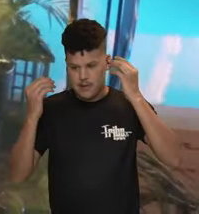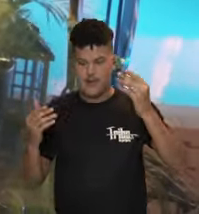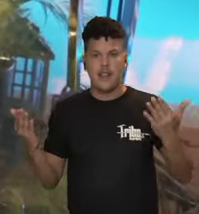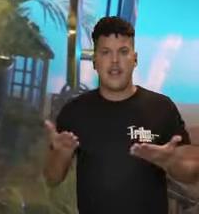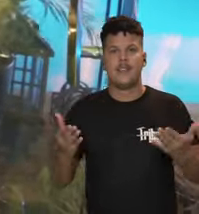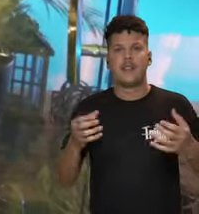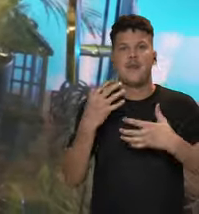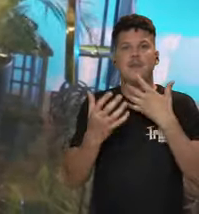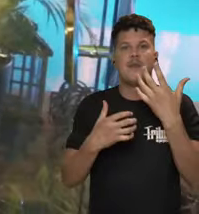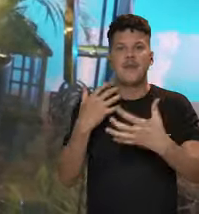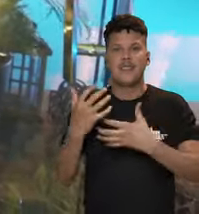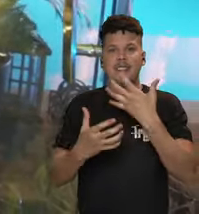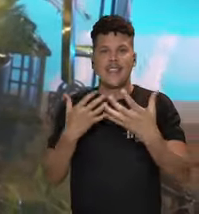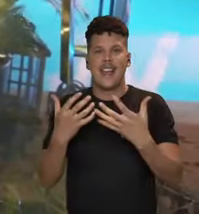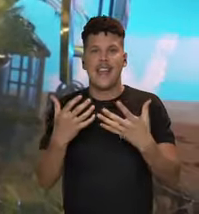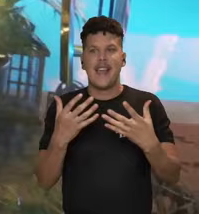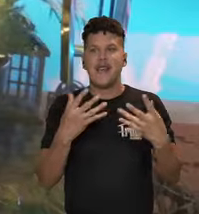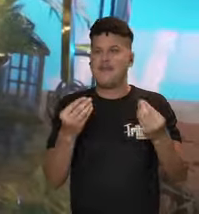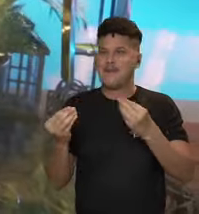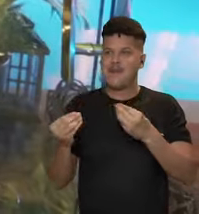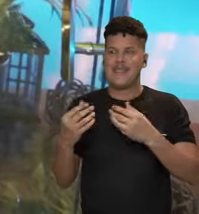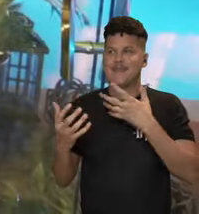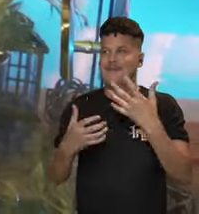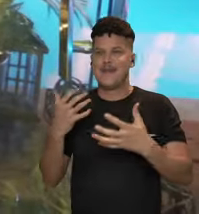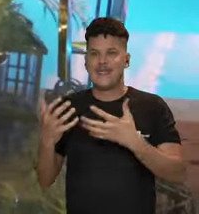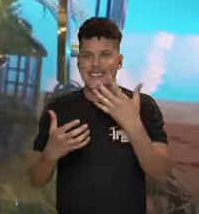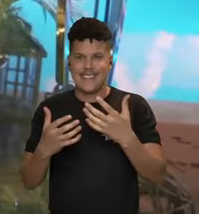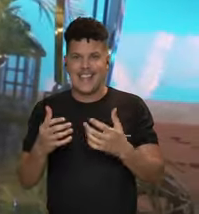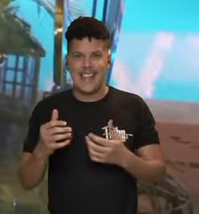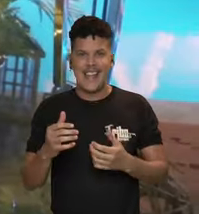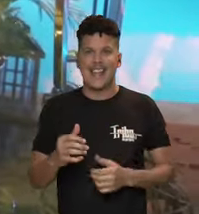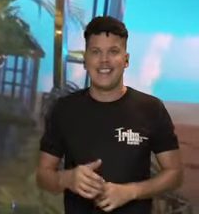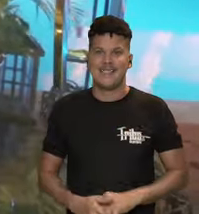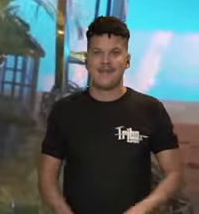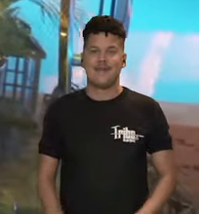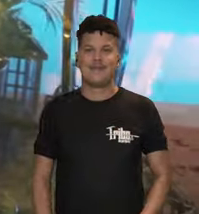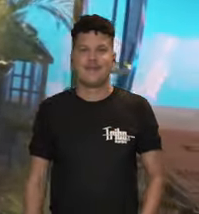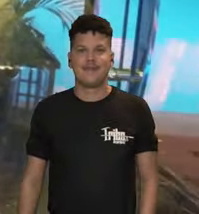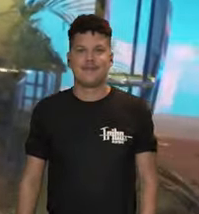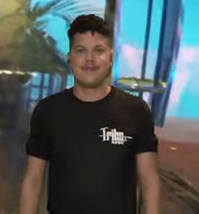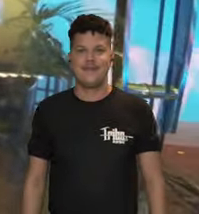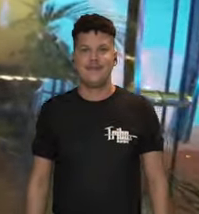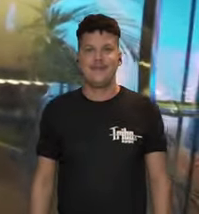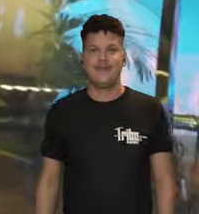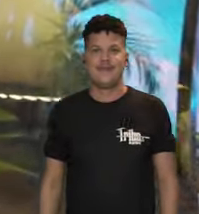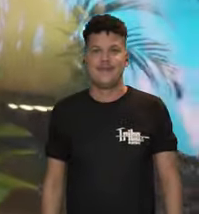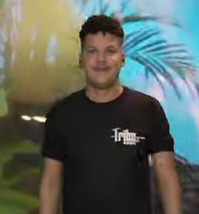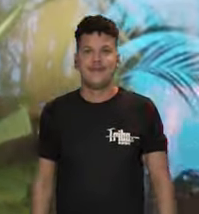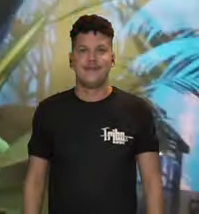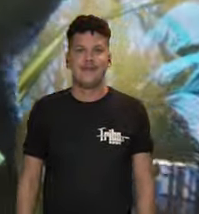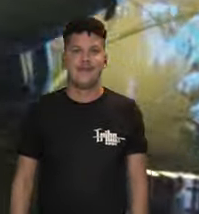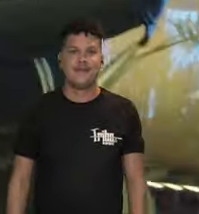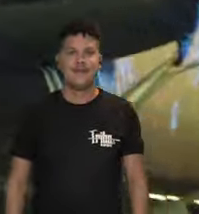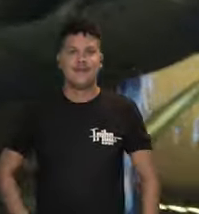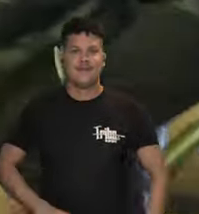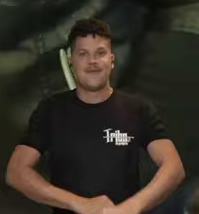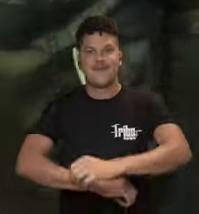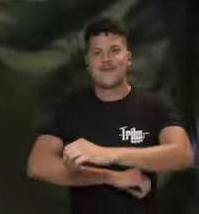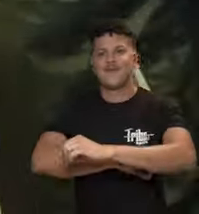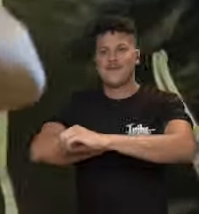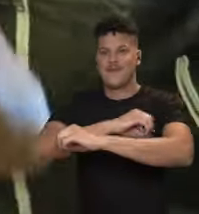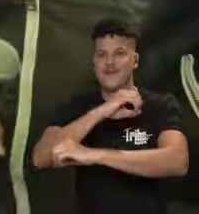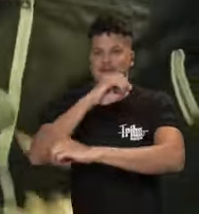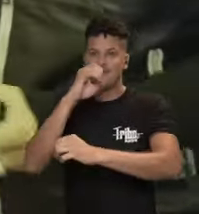Sim, é mais uma, né, Luke? É muito mano. Hit, mano. É muito isso aí é nós amanhã, hein, tá só, velho. Amanhã.